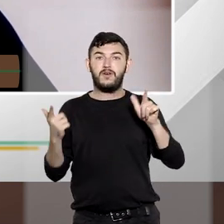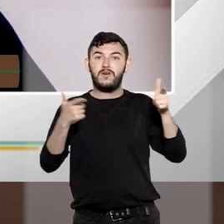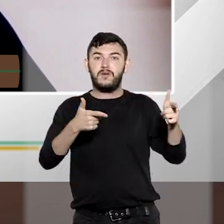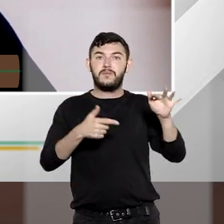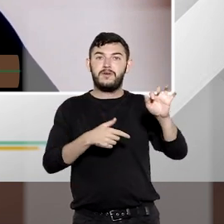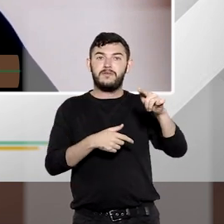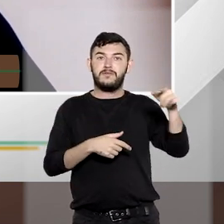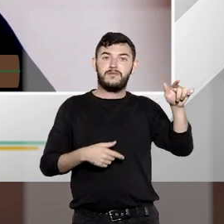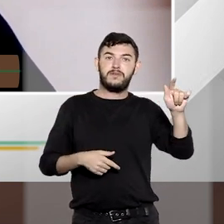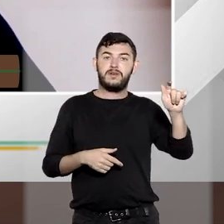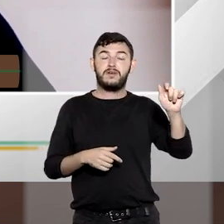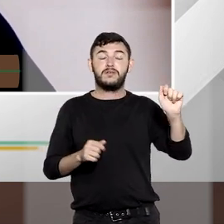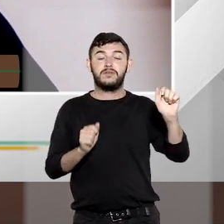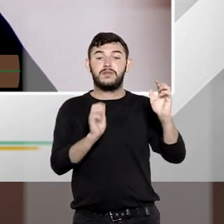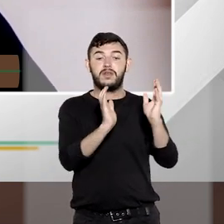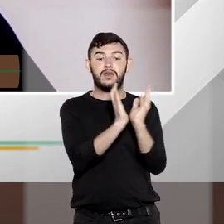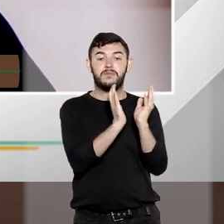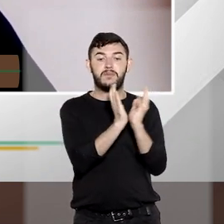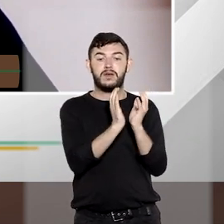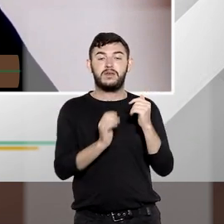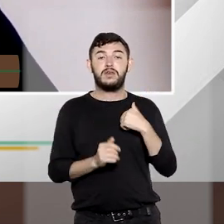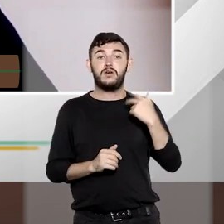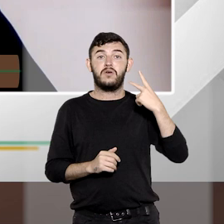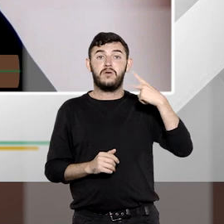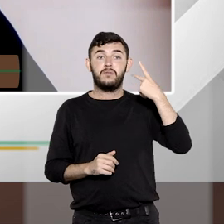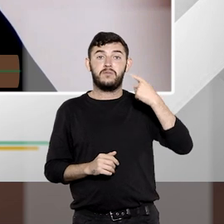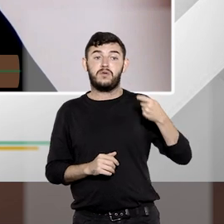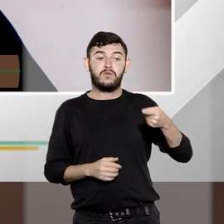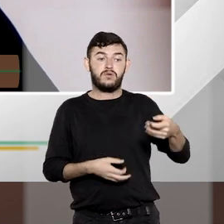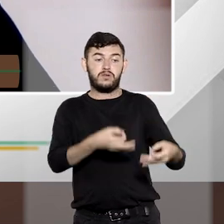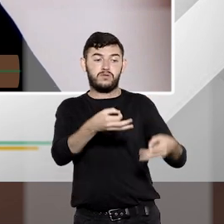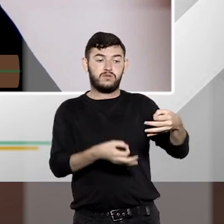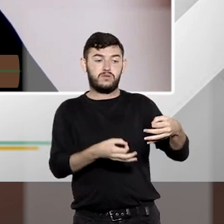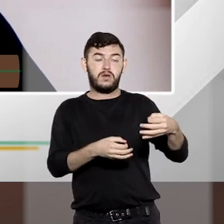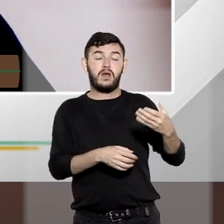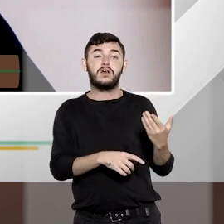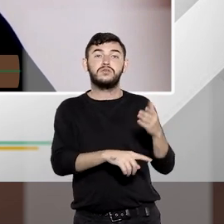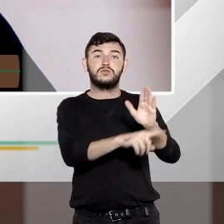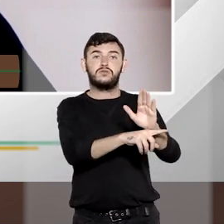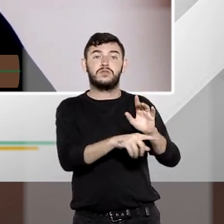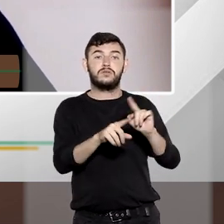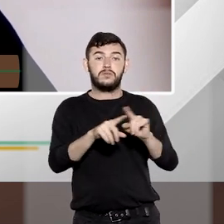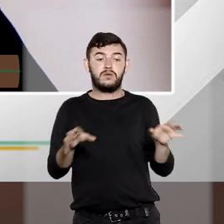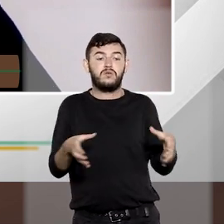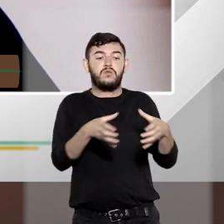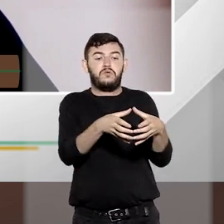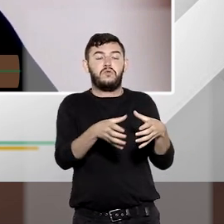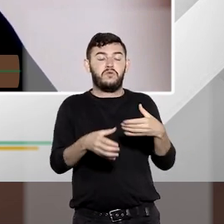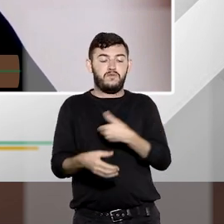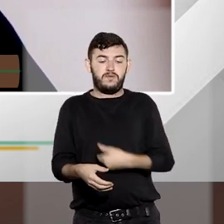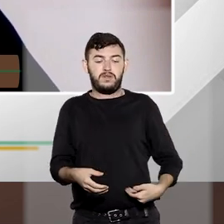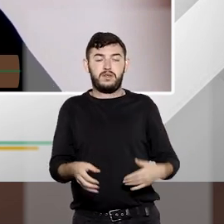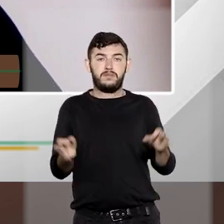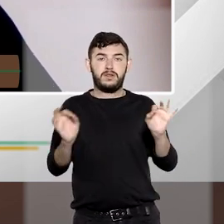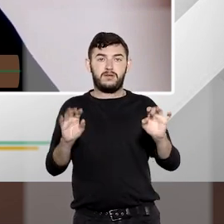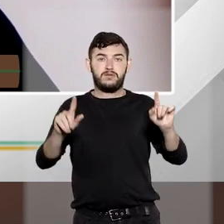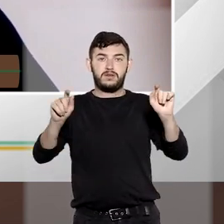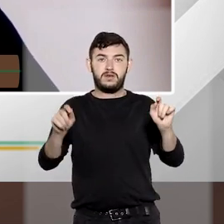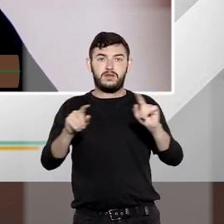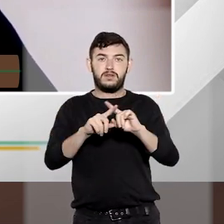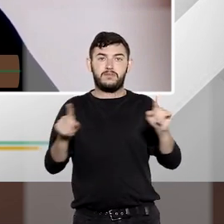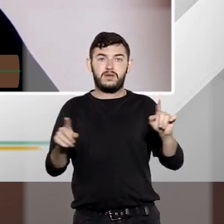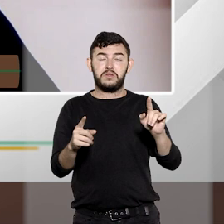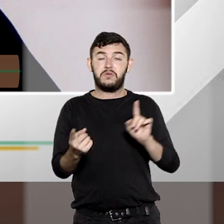já fui procuradora jurídica durante alguns anos. É uma organização não governamental, sem fins lucrativos, que